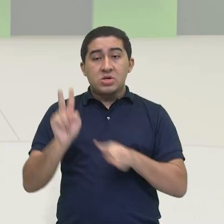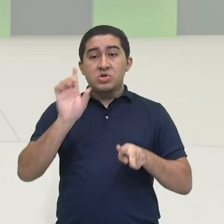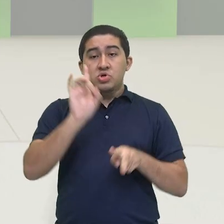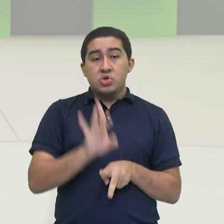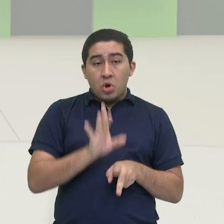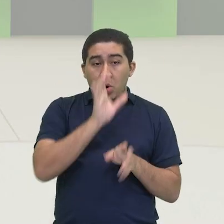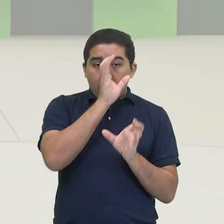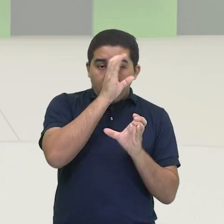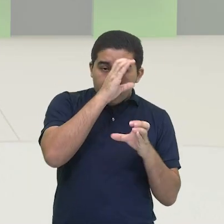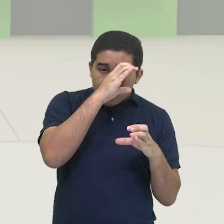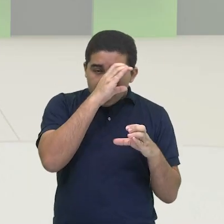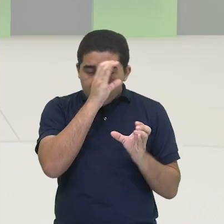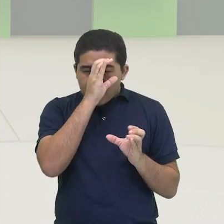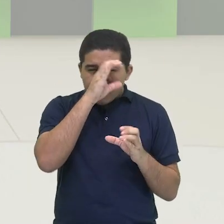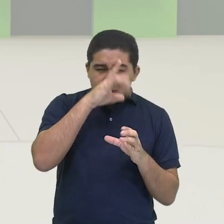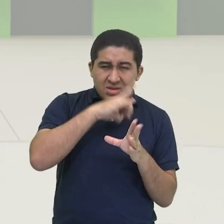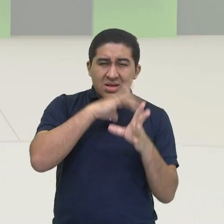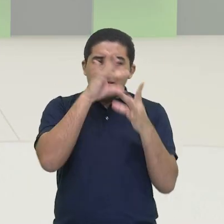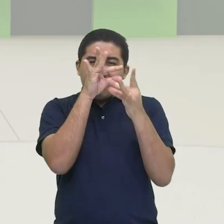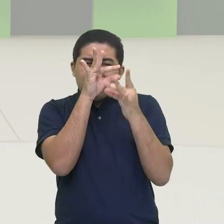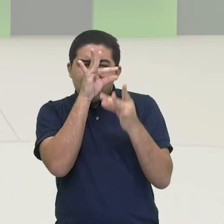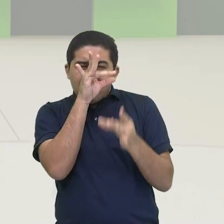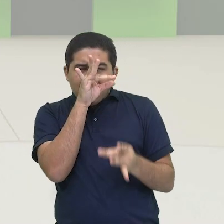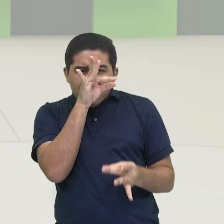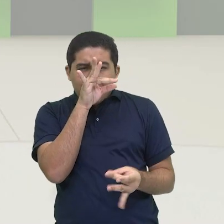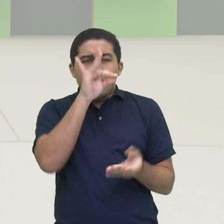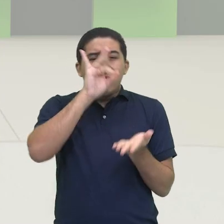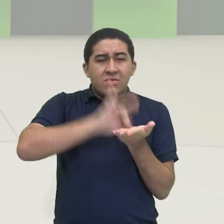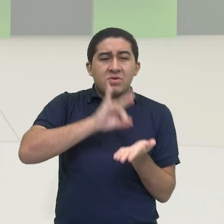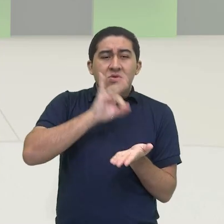com instrumentos bem